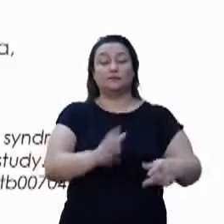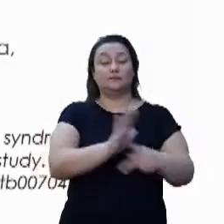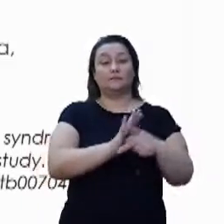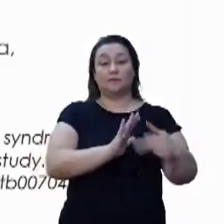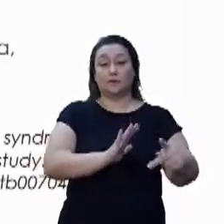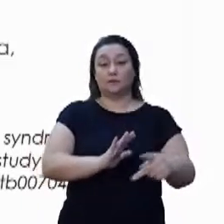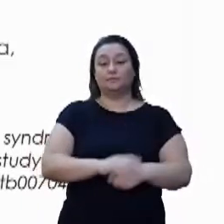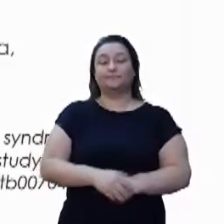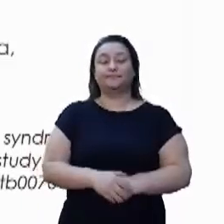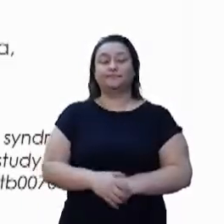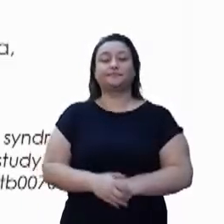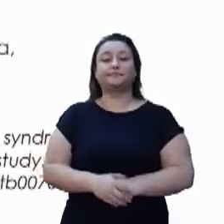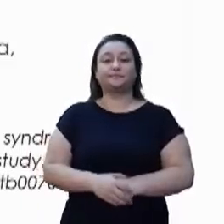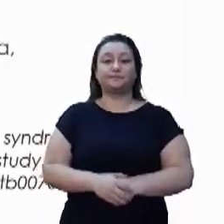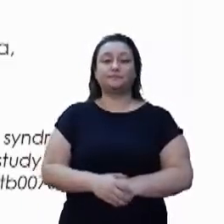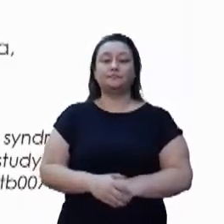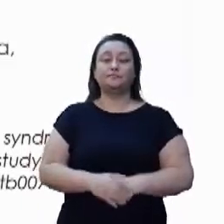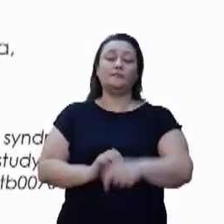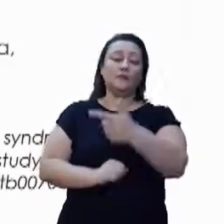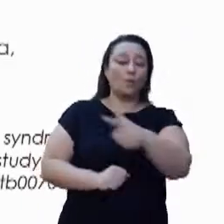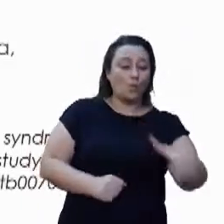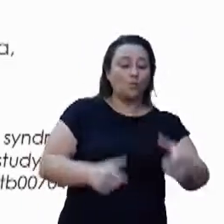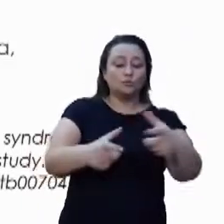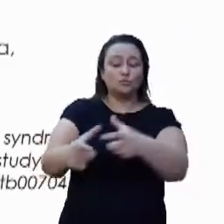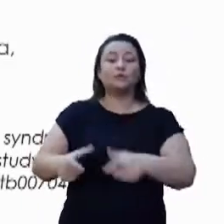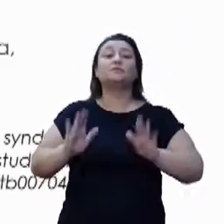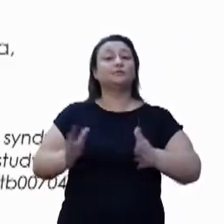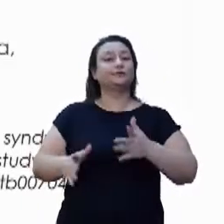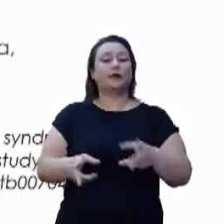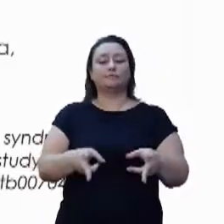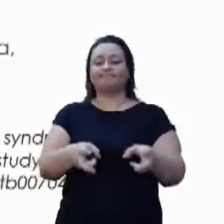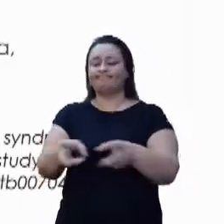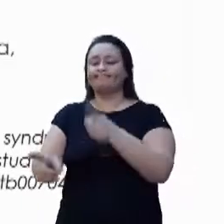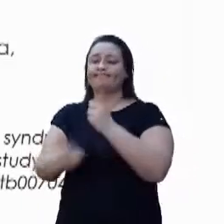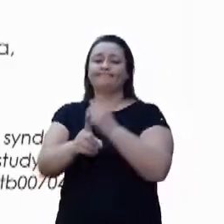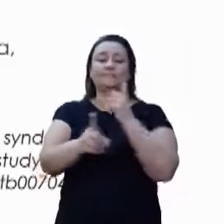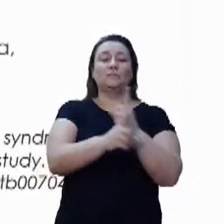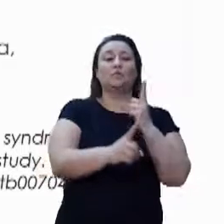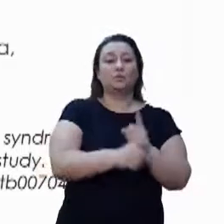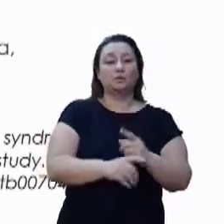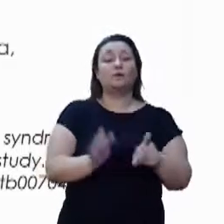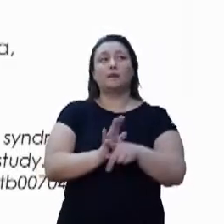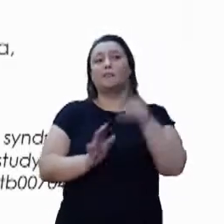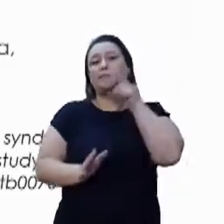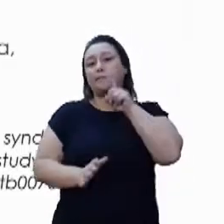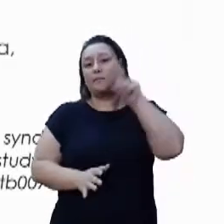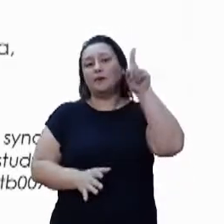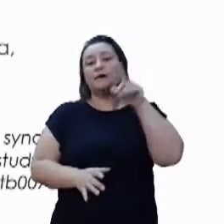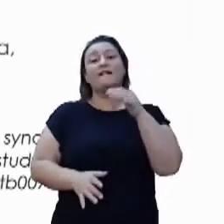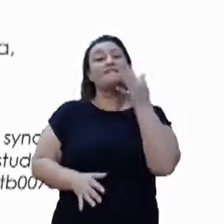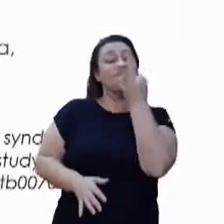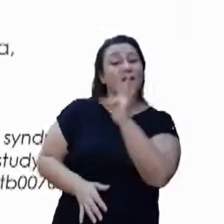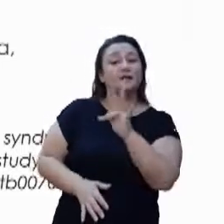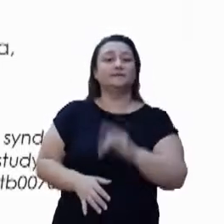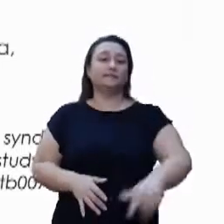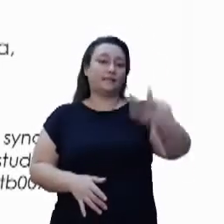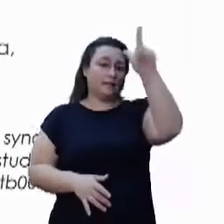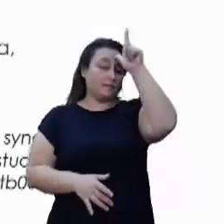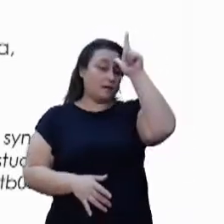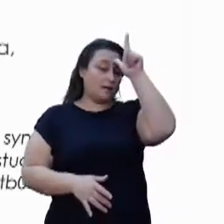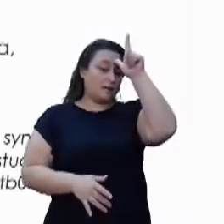norte da Suécia. Outros locais onde já foram descritos casos, temos os Estados Unidos, França, Alemanha, Turquia,